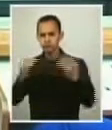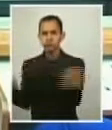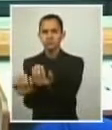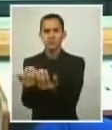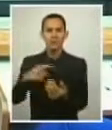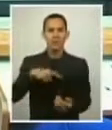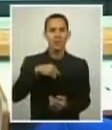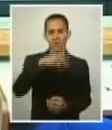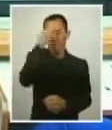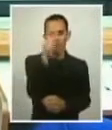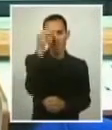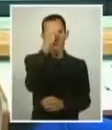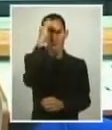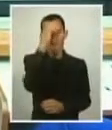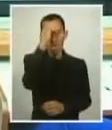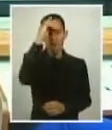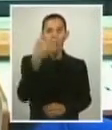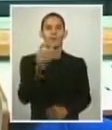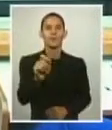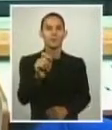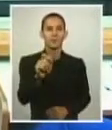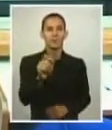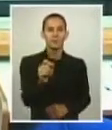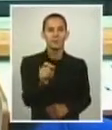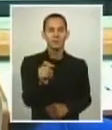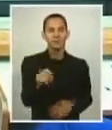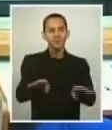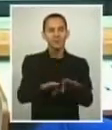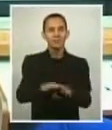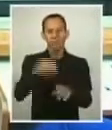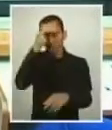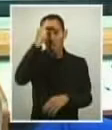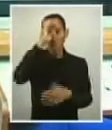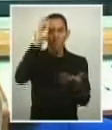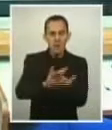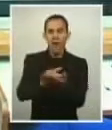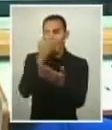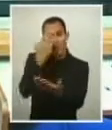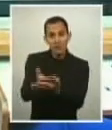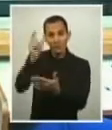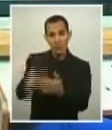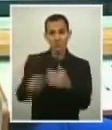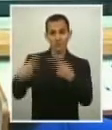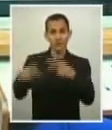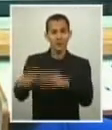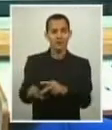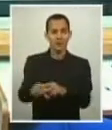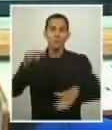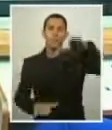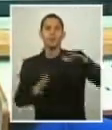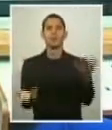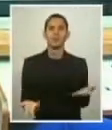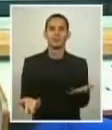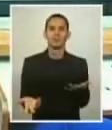ouvir tolos suficientes é suficientemente tolos para acreditar surgiu a